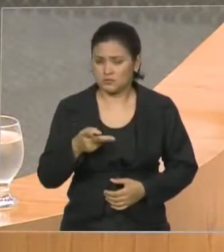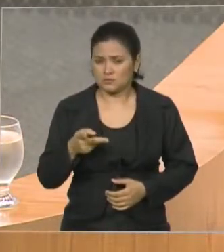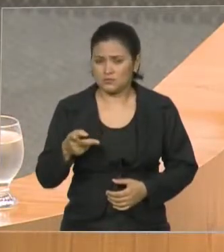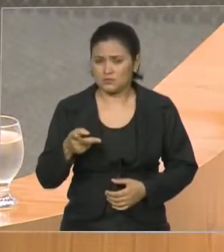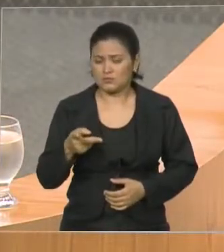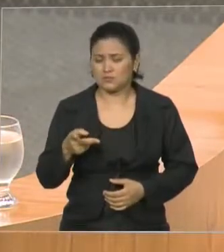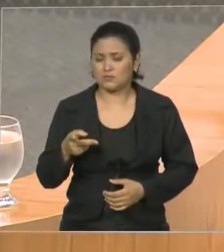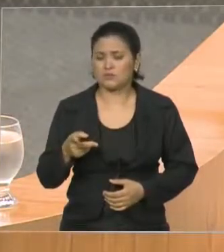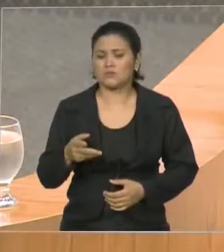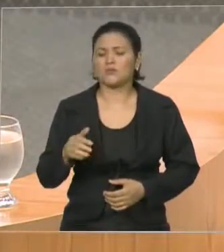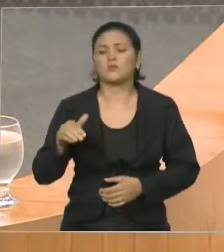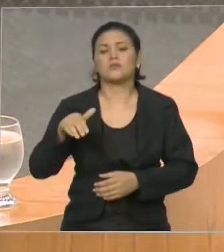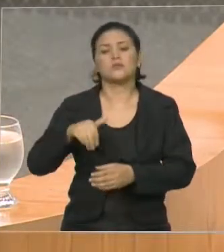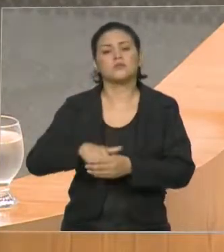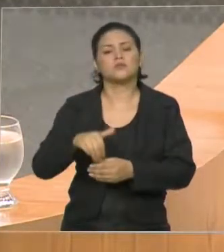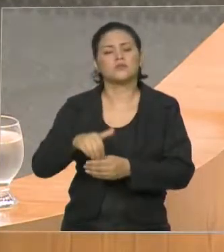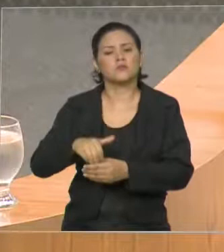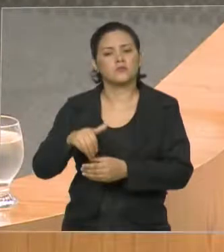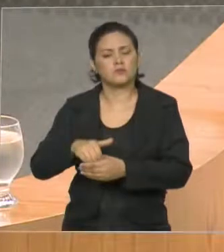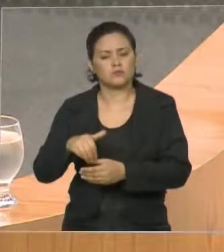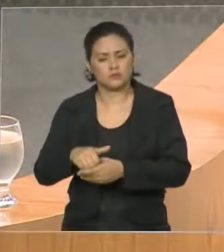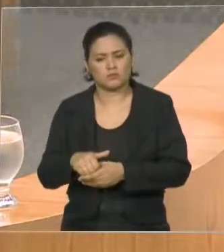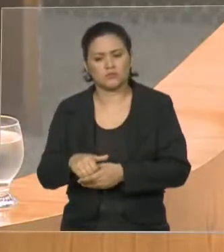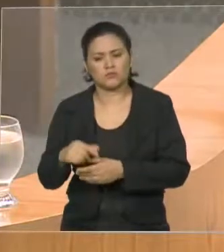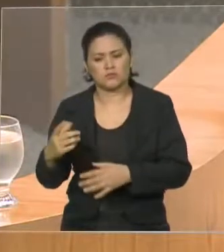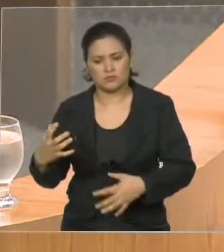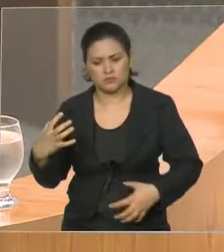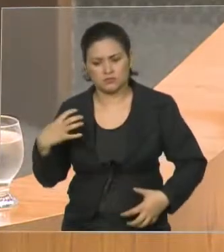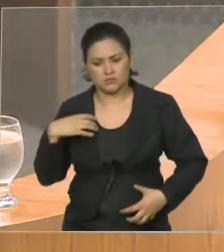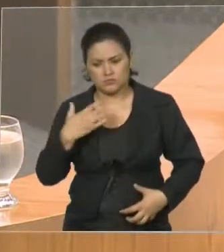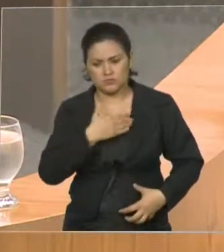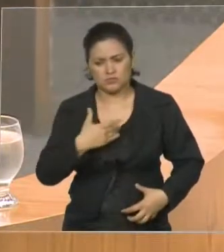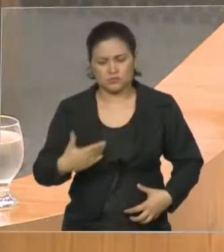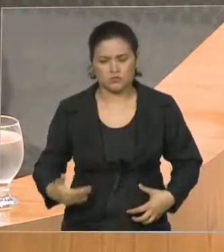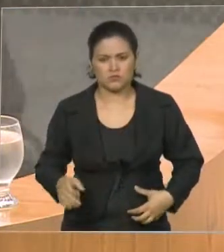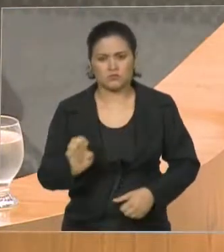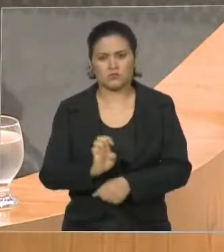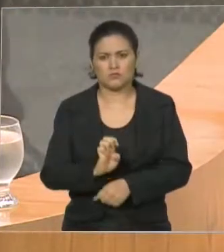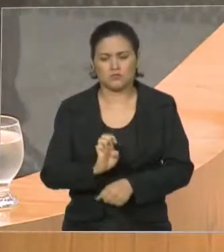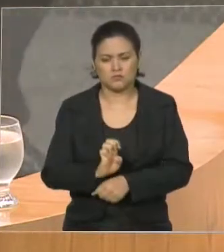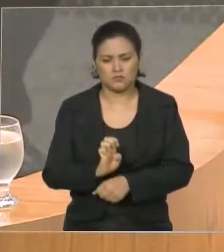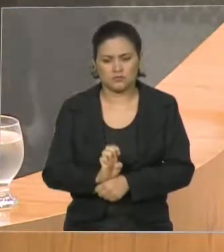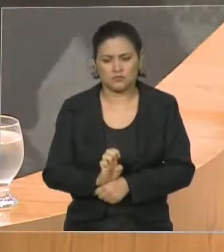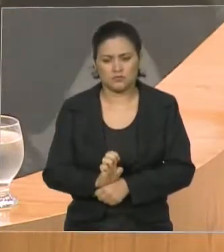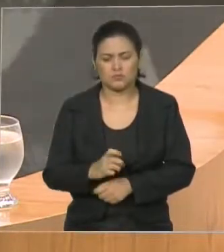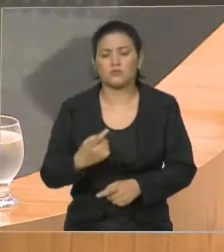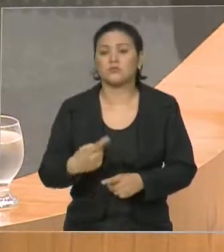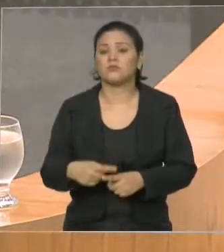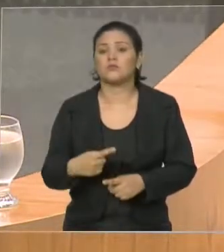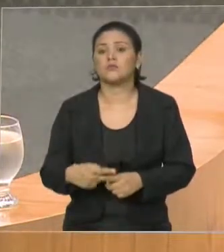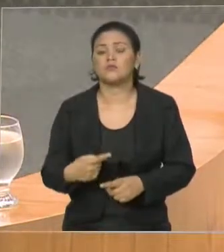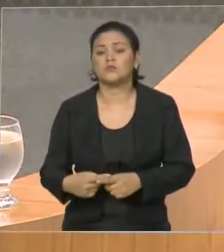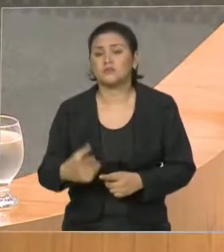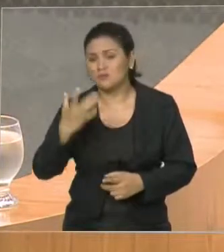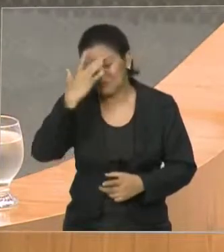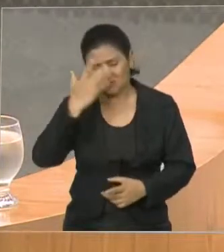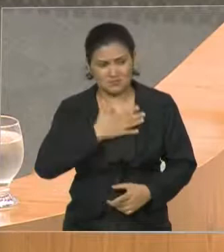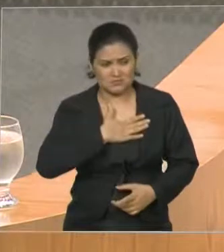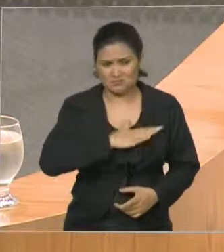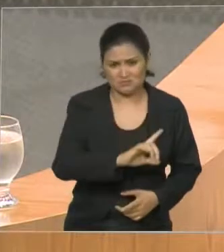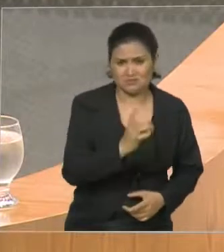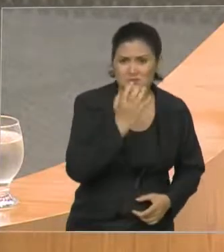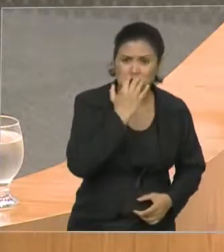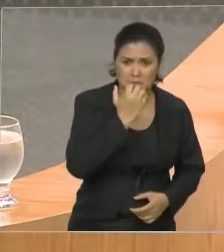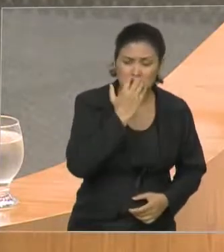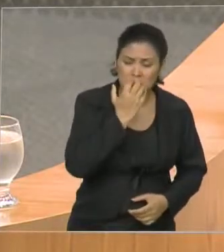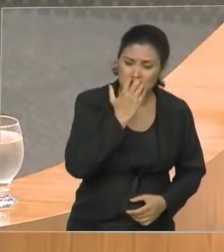Na sua eleição, ele assumiu o governo do Estado por conta do voto de protesto, o voto de